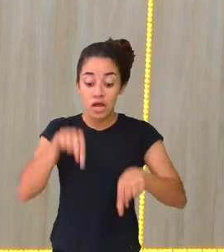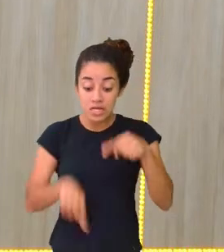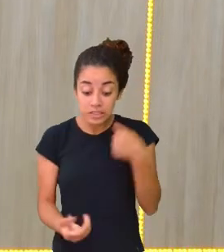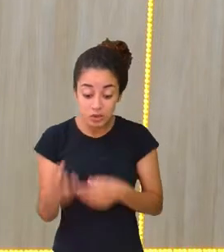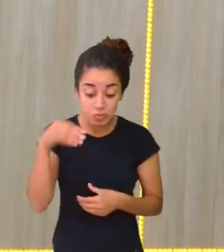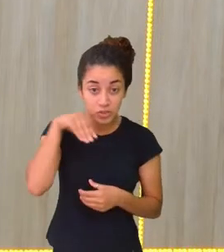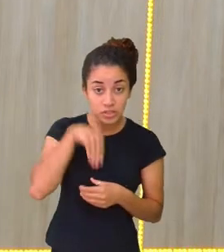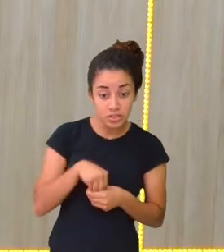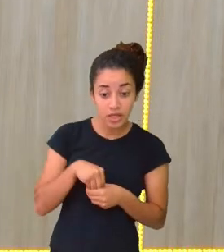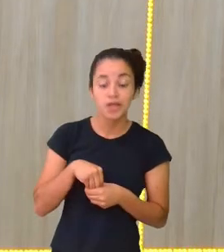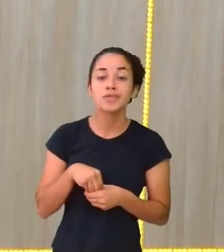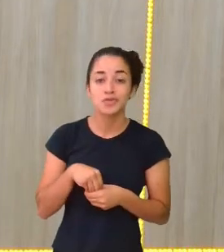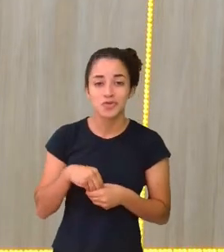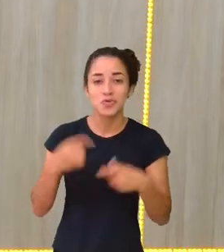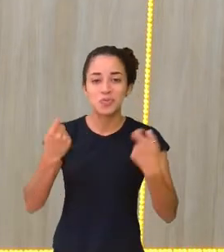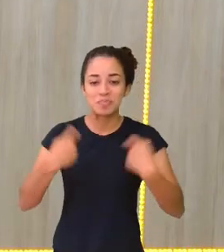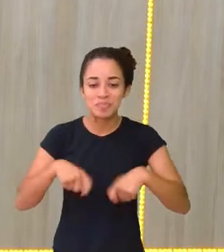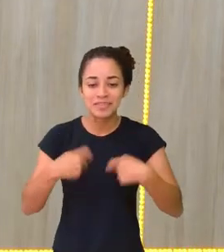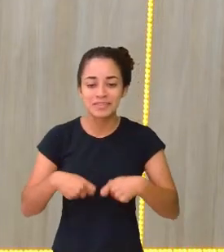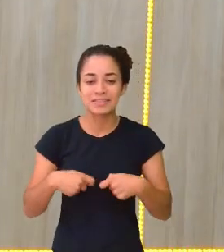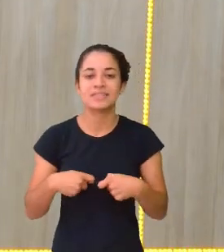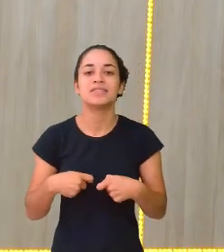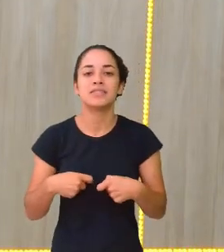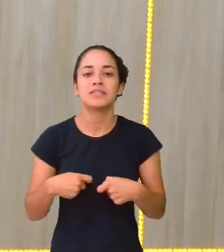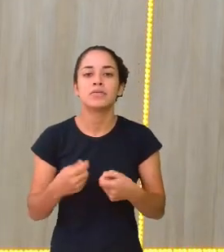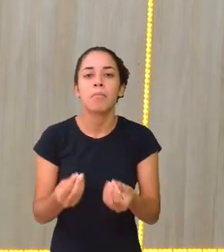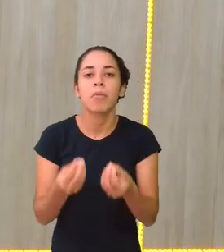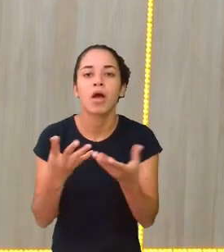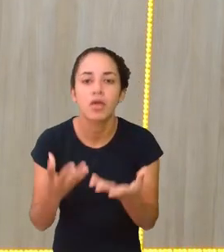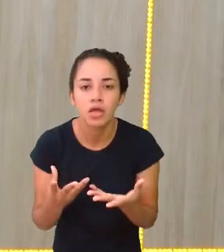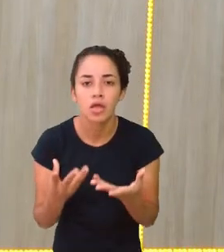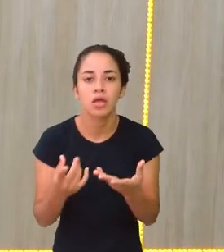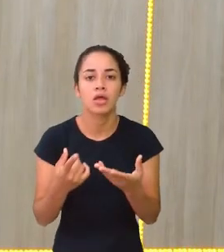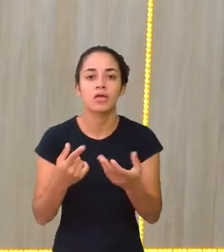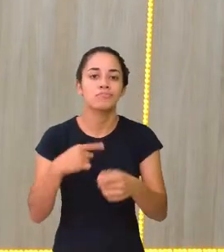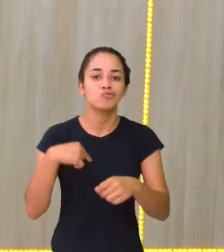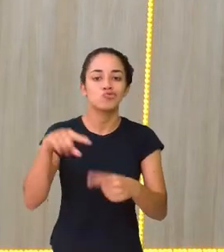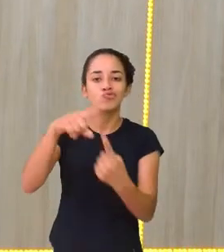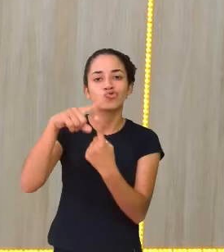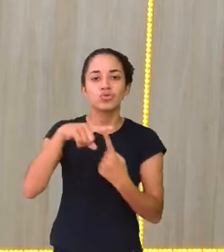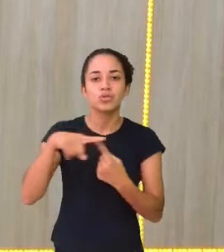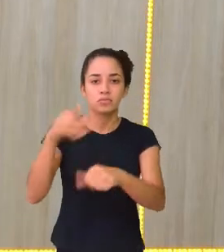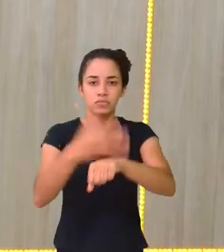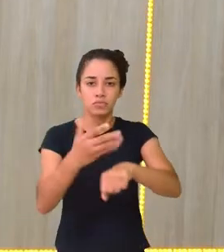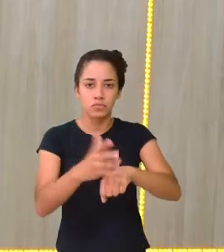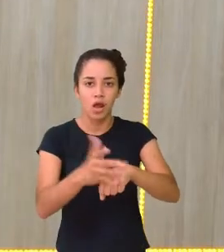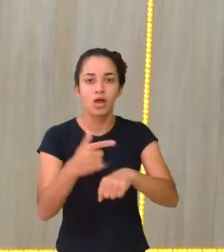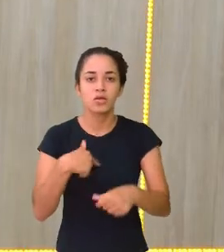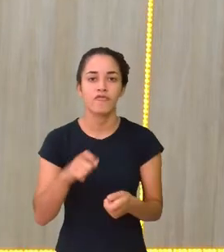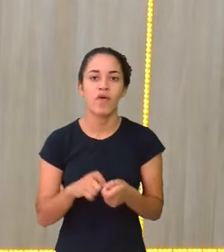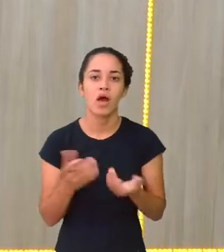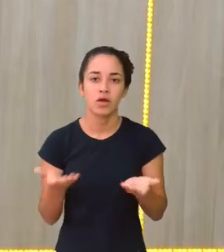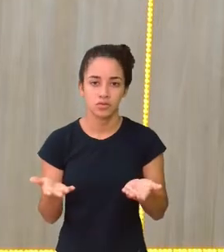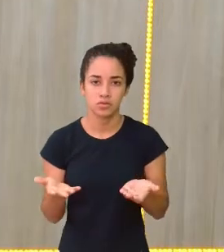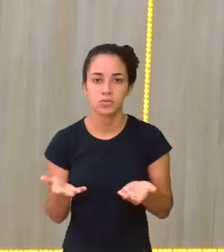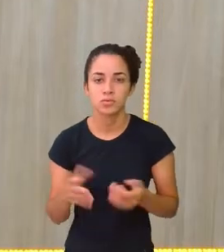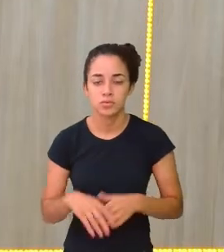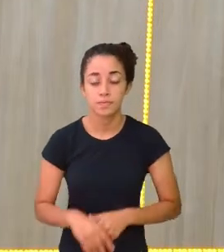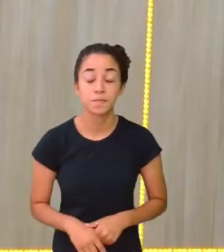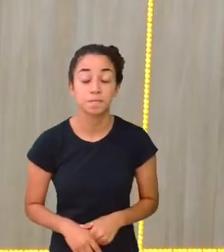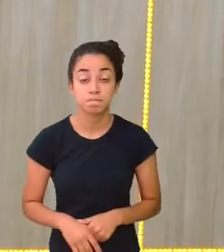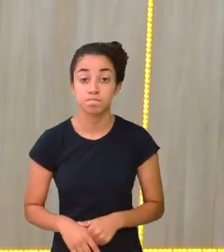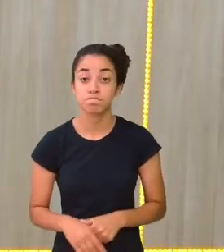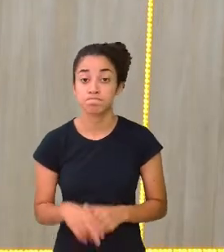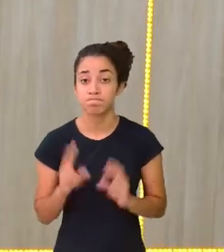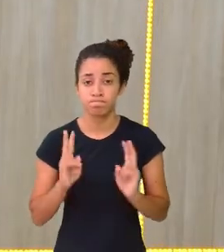combustíveis que são necessários para o tipo de atividade que eu realizo. Nem mais, nem menos. Mas vamos continuar. Então, aqui